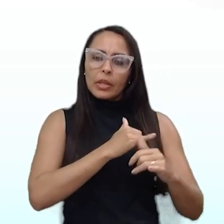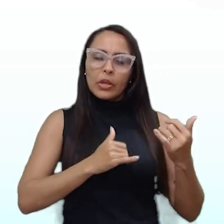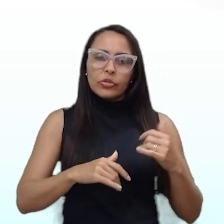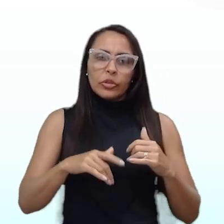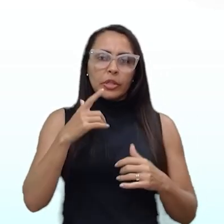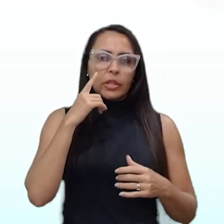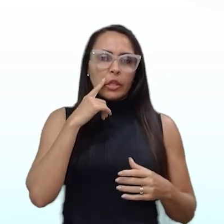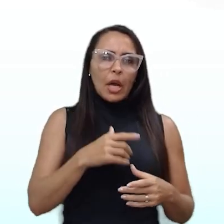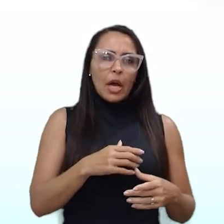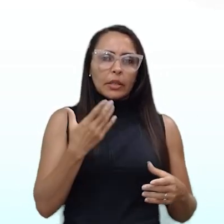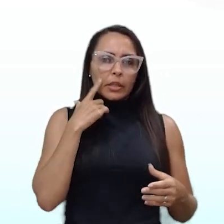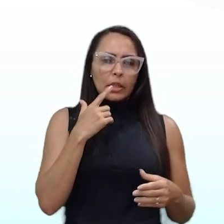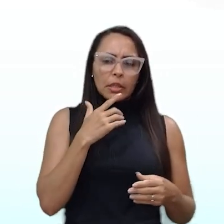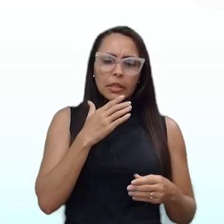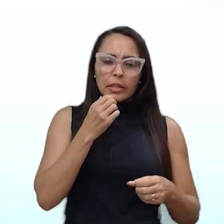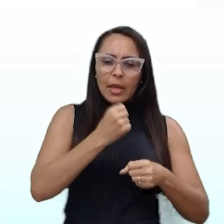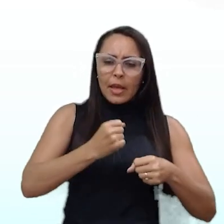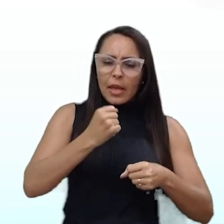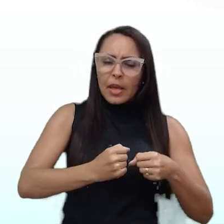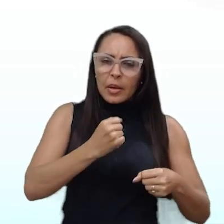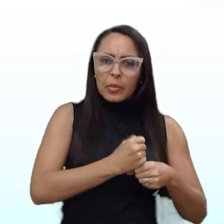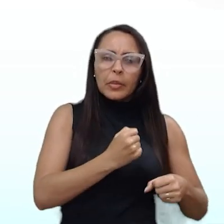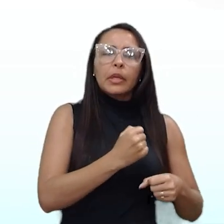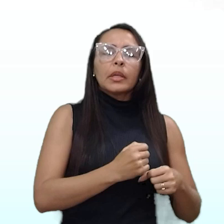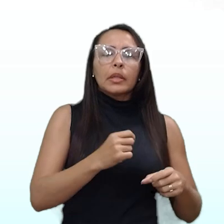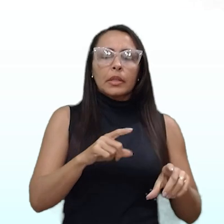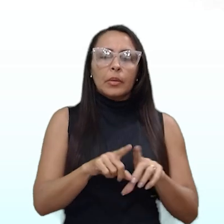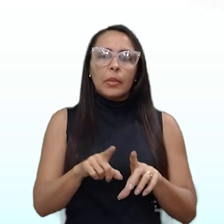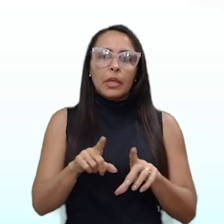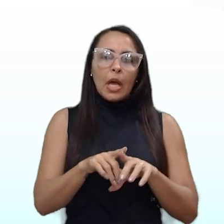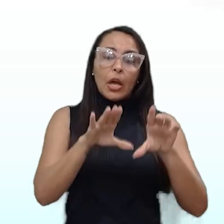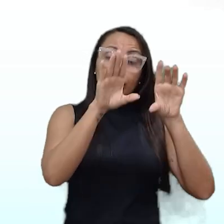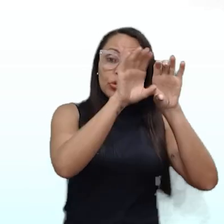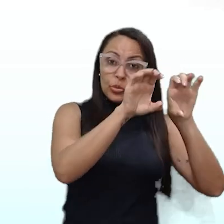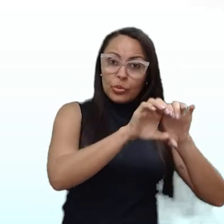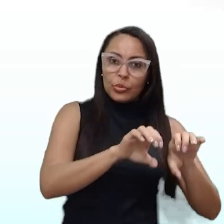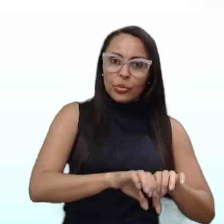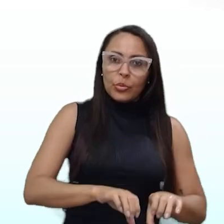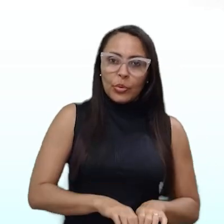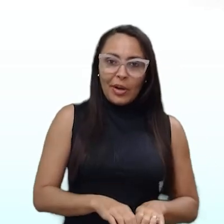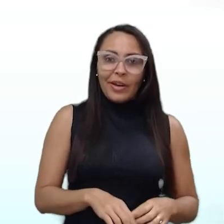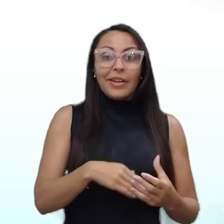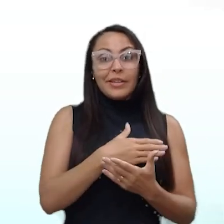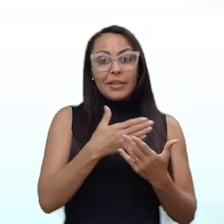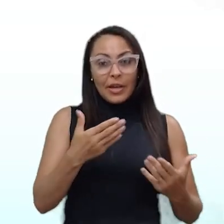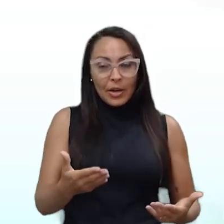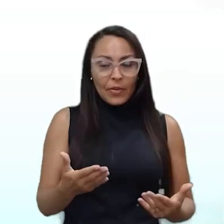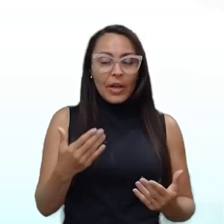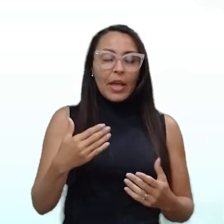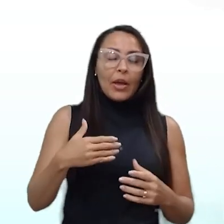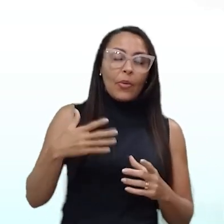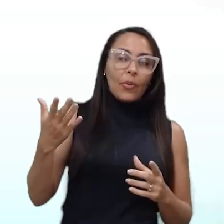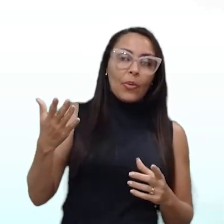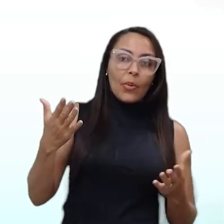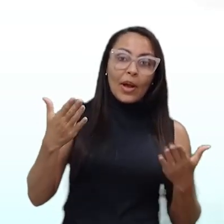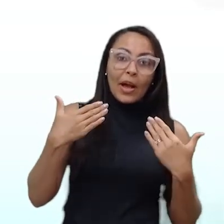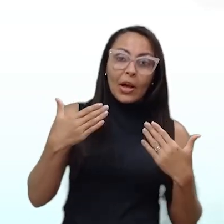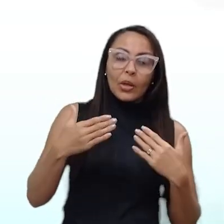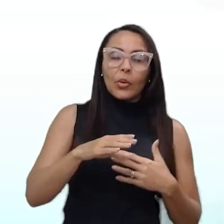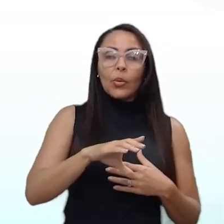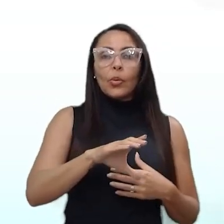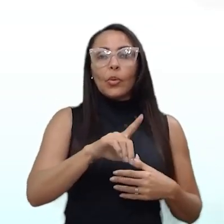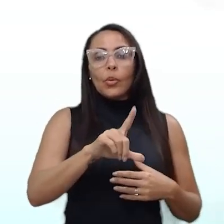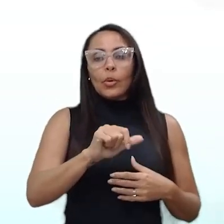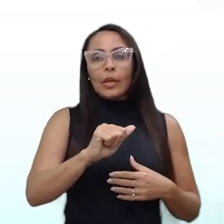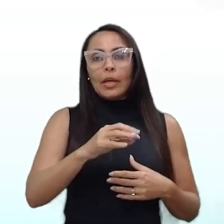quebre essa estrutura molecular. O nome dessa energia chama-se calor latente. latente. Então é o calor necessário